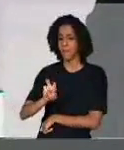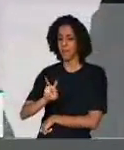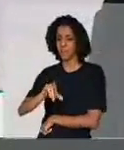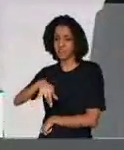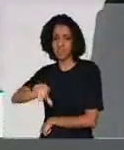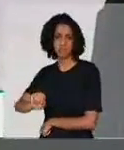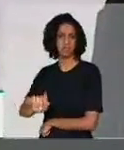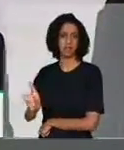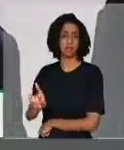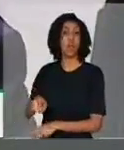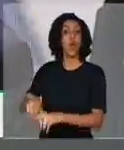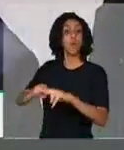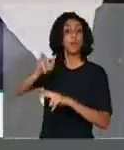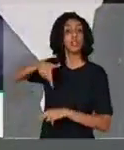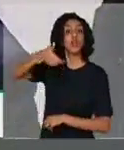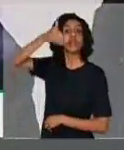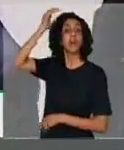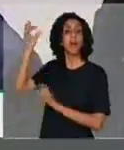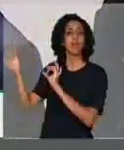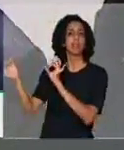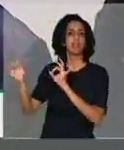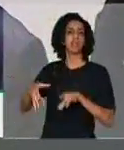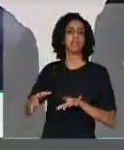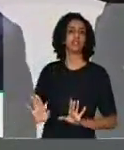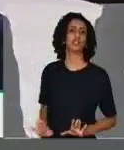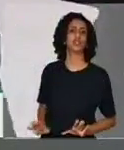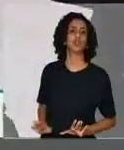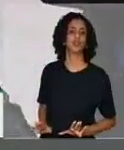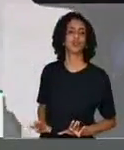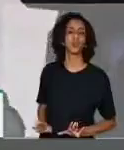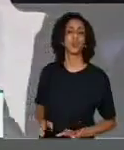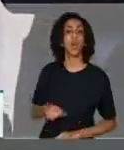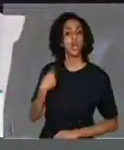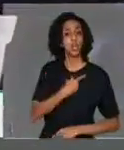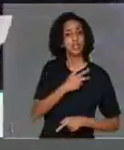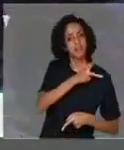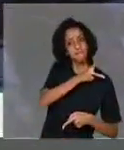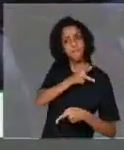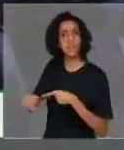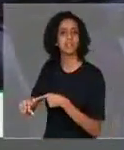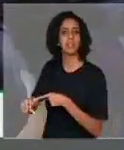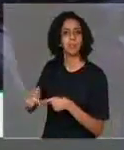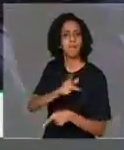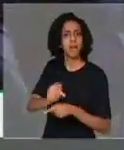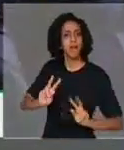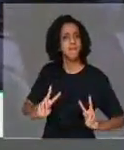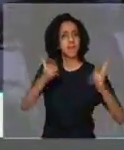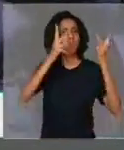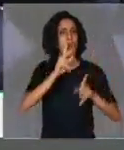Temer recuou e nós derrotamos aqui dentro a reforma da Previdência. Viva o povo brasileiro, meu povo!